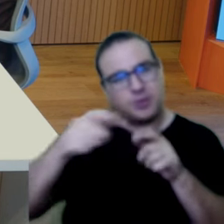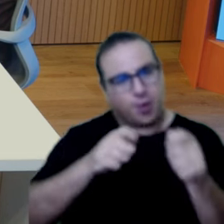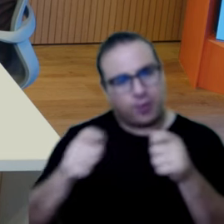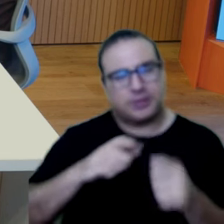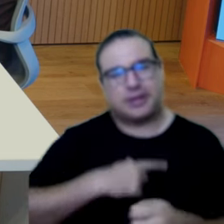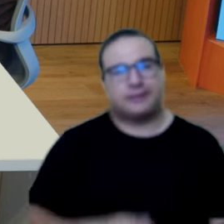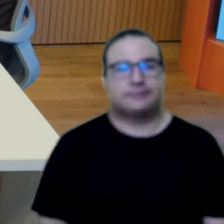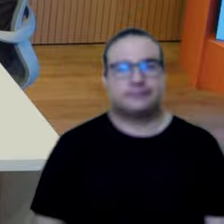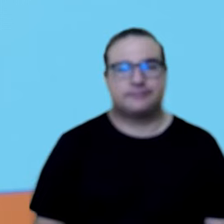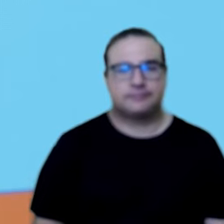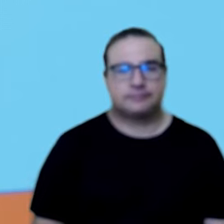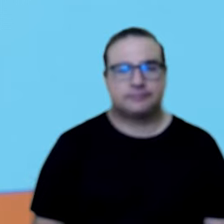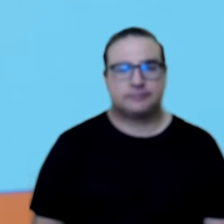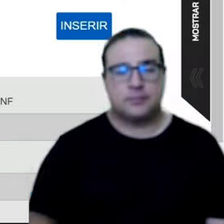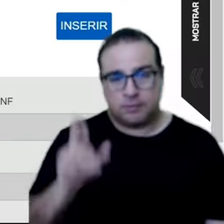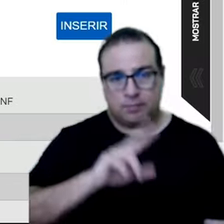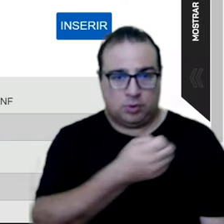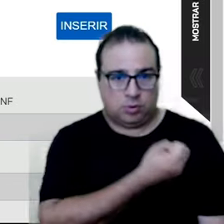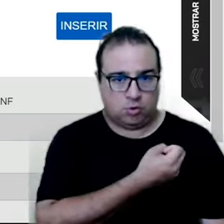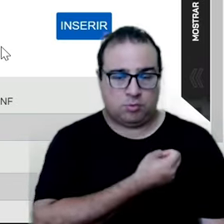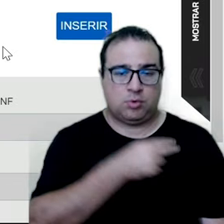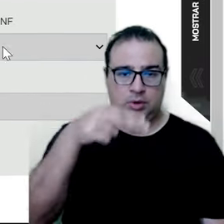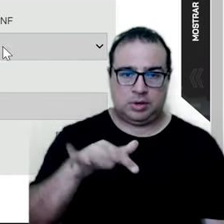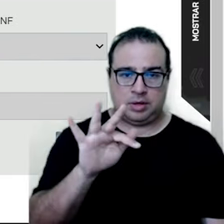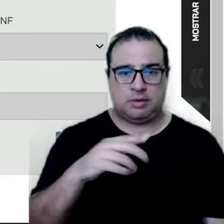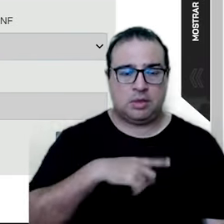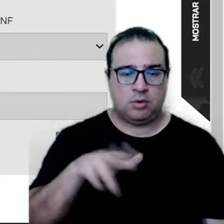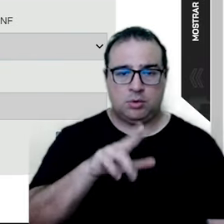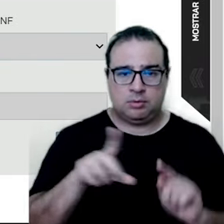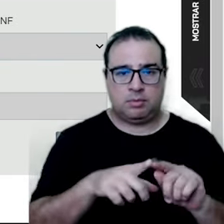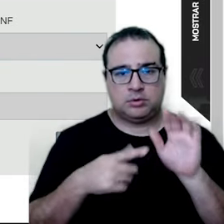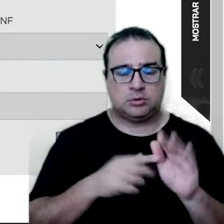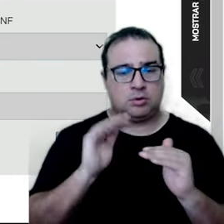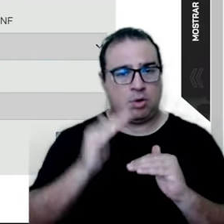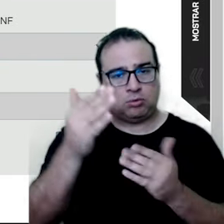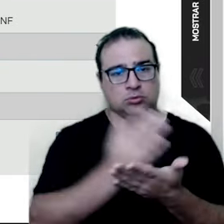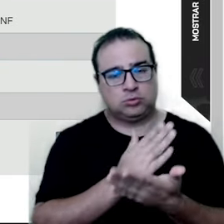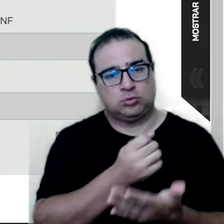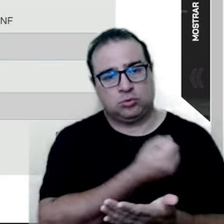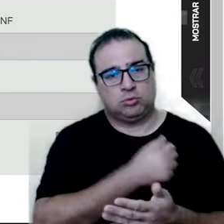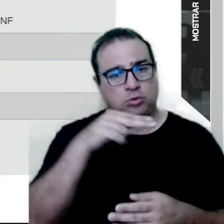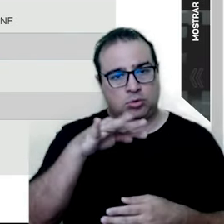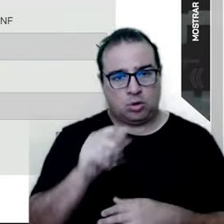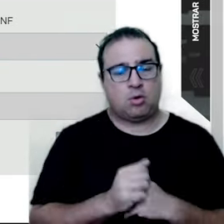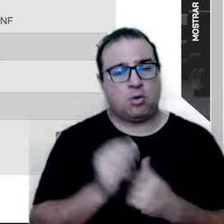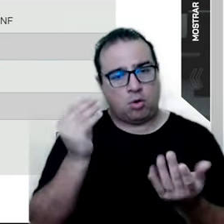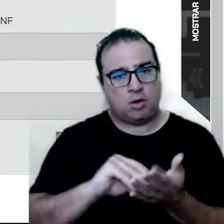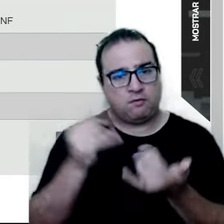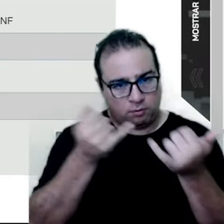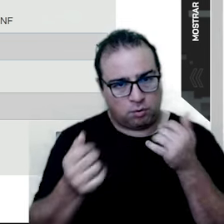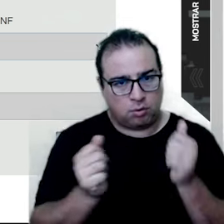controles e controles e na utilização de número de nota fiscal então aqui quando a gente pula algum número de nota a gente insere a